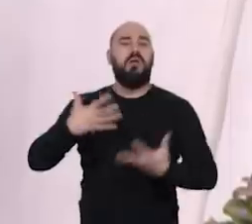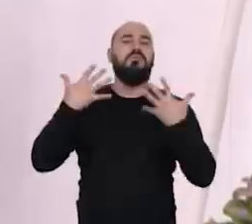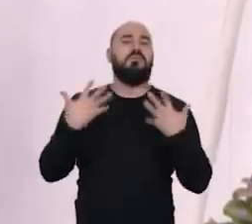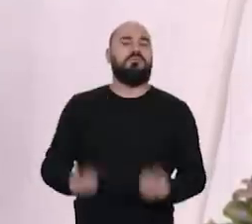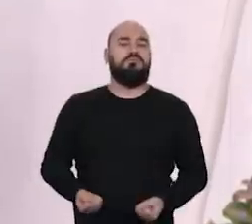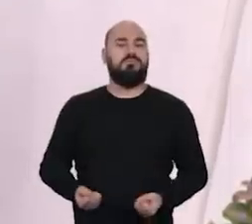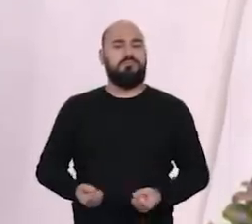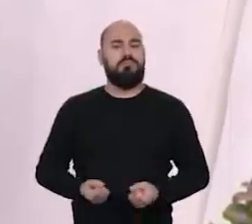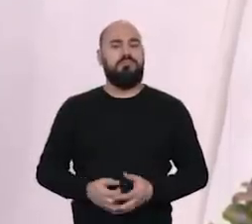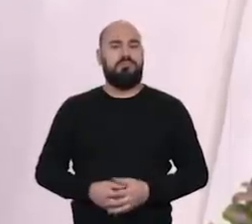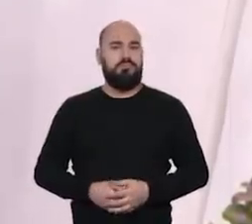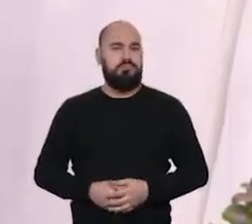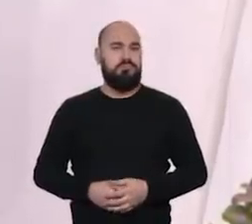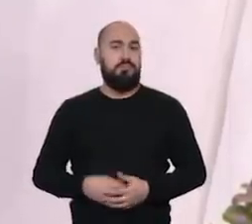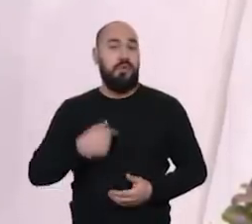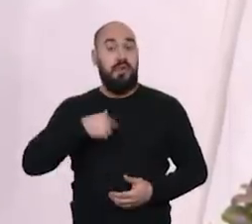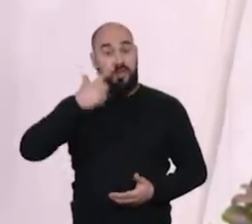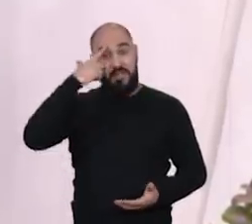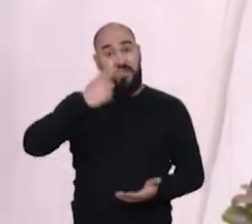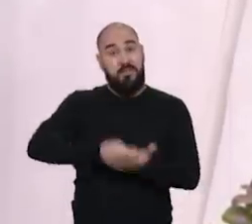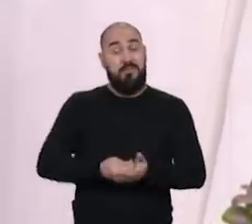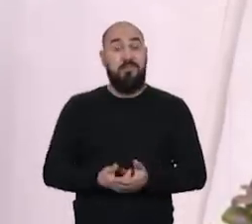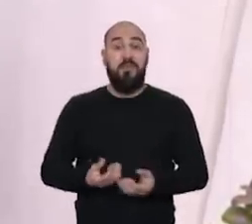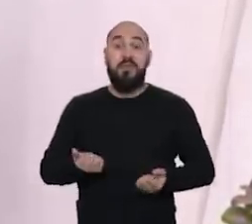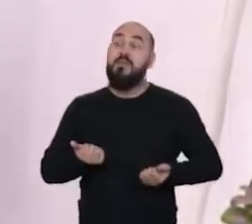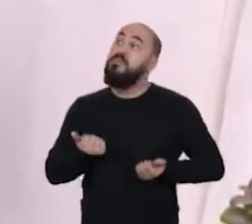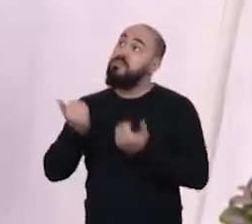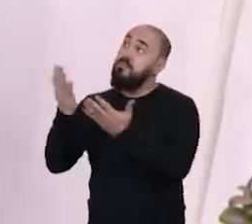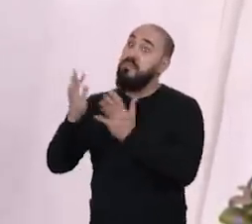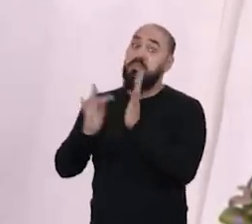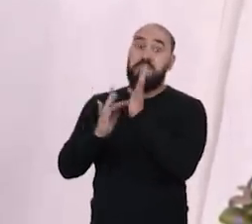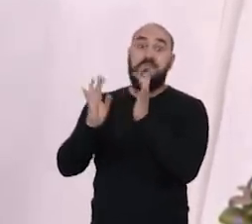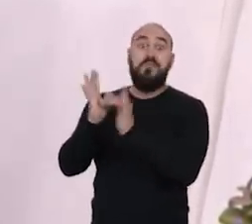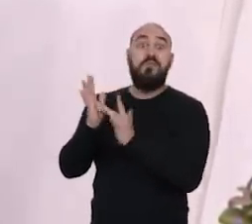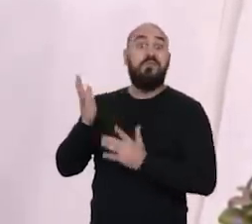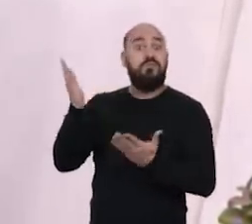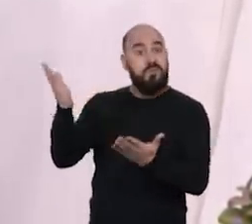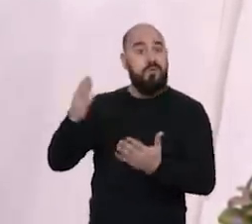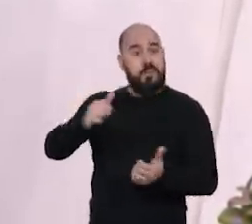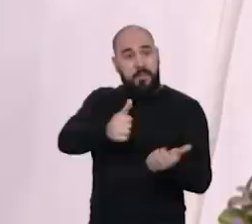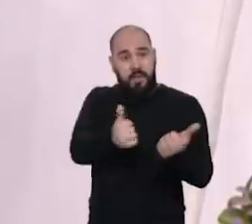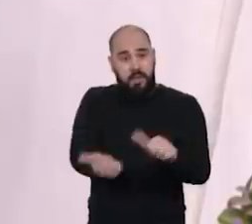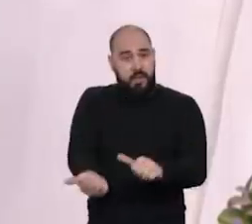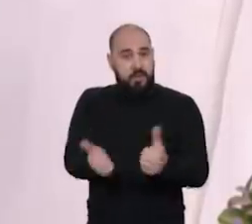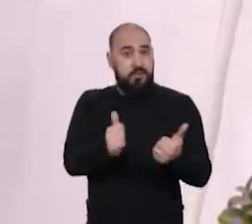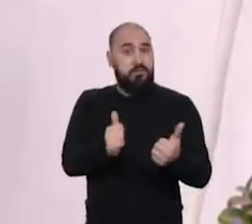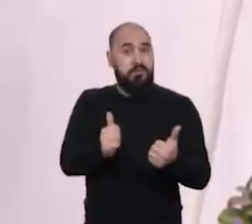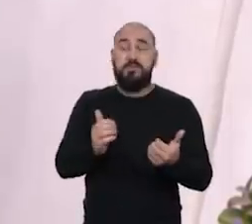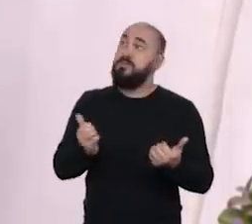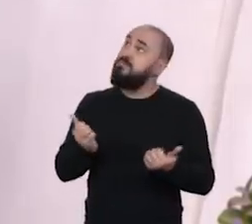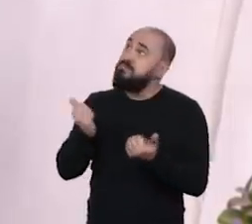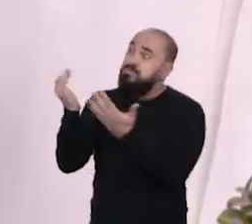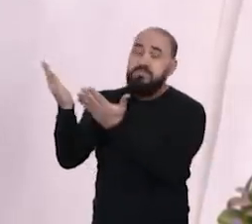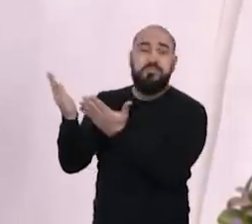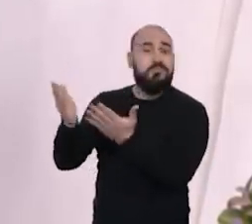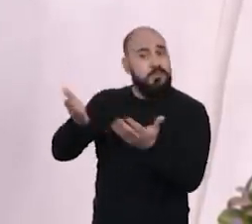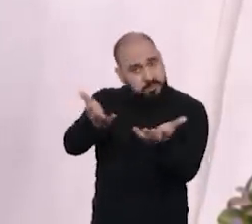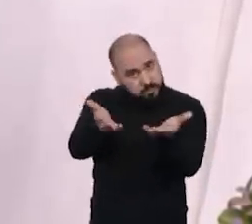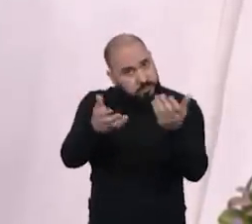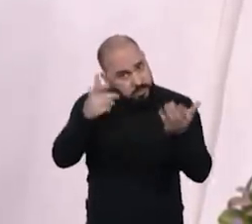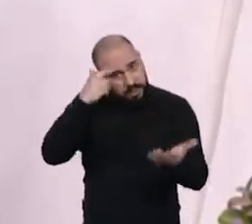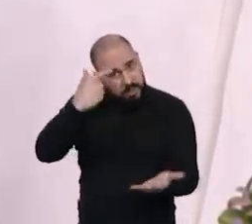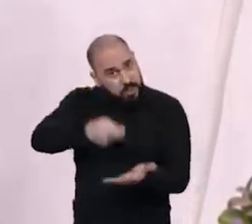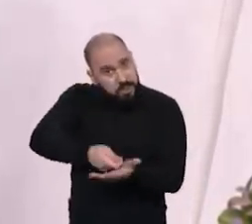novotempo.com/euaceito e decidir se entregar a Jesus por meio do batismo. Deus tem grandes maravilhas para fazer na sua casa.